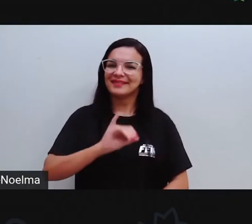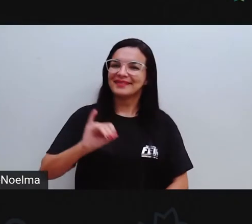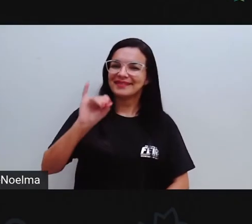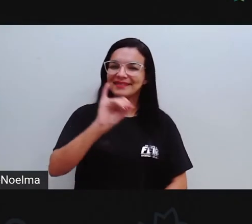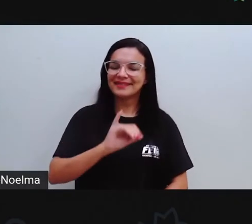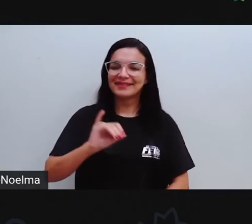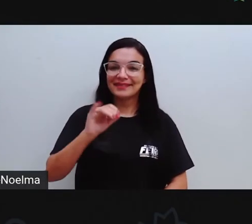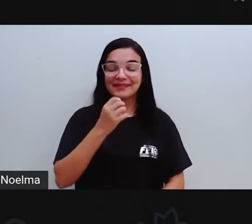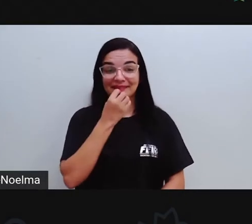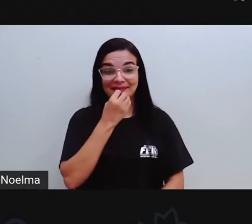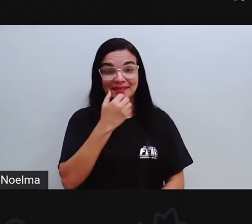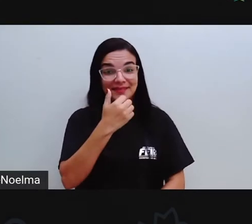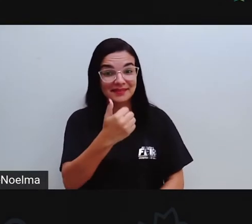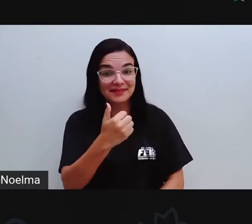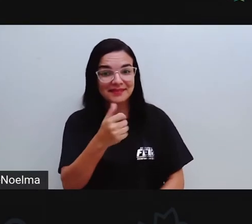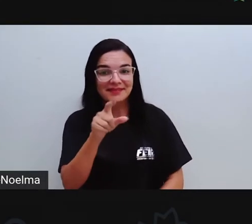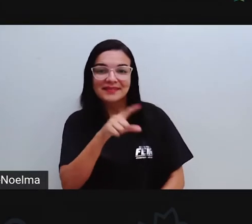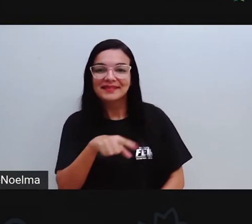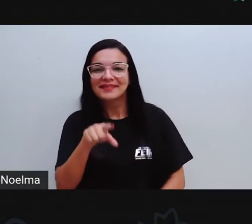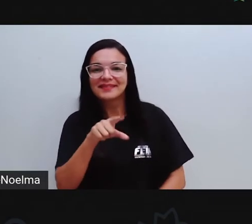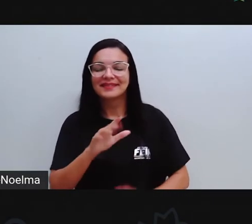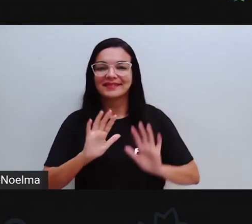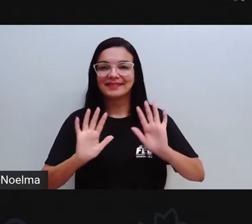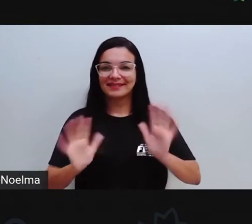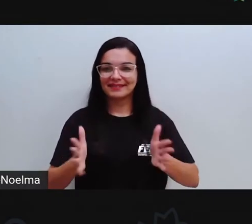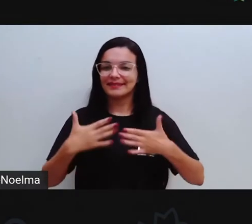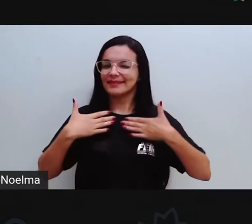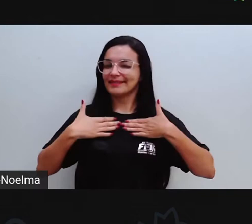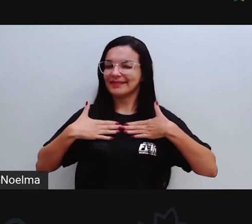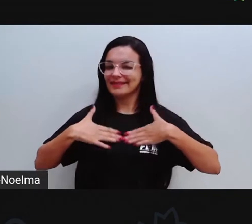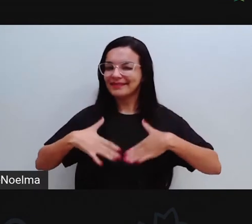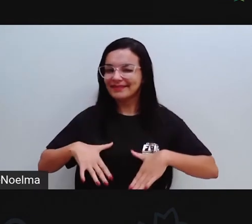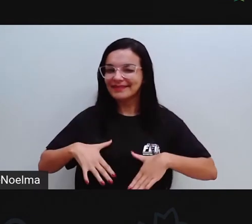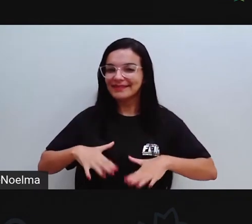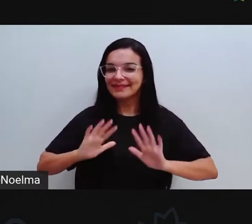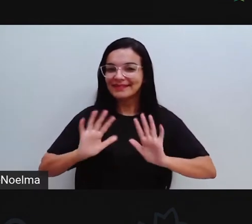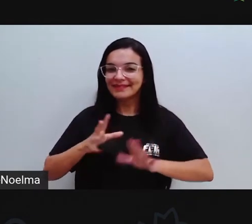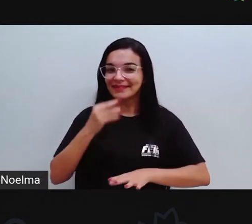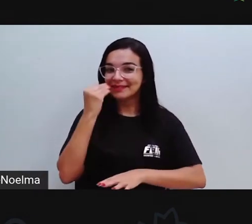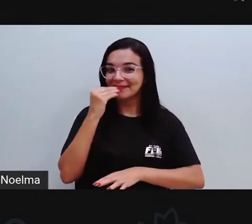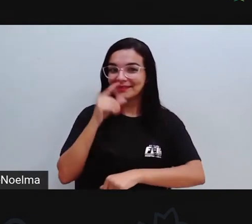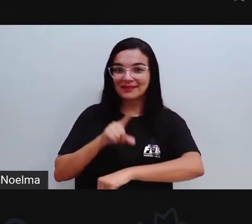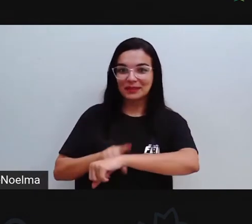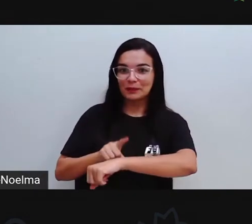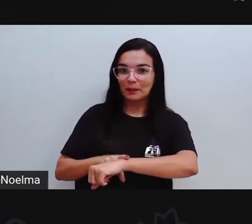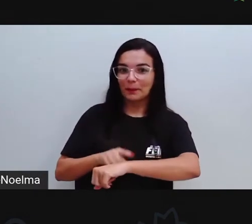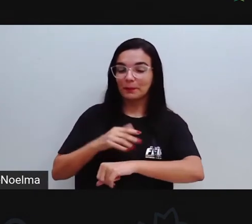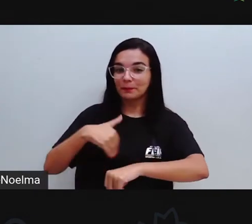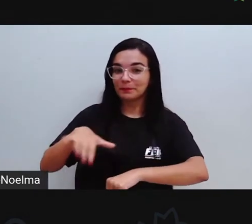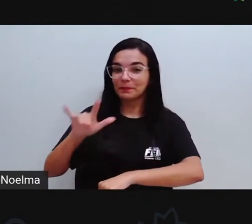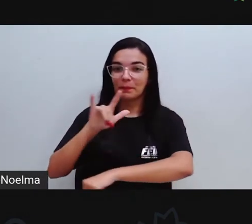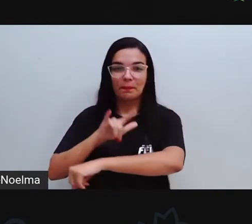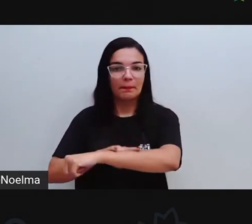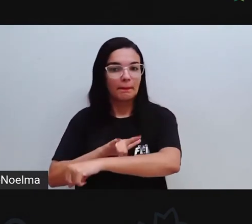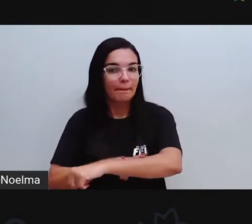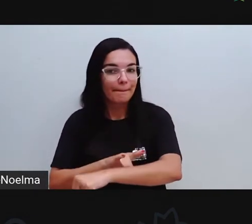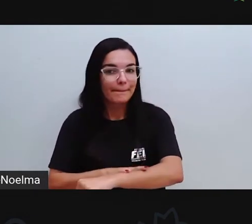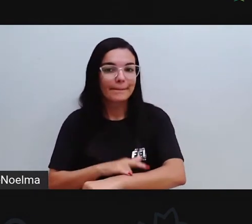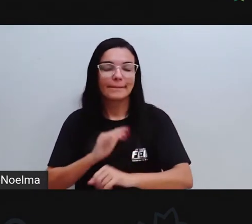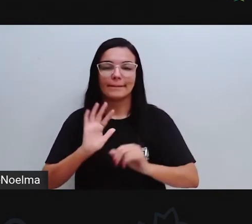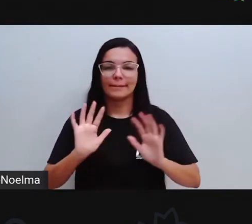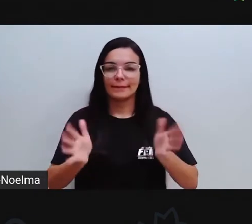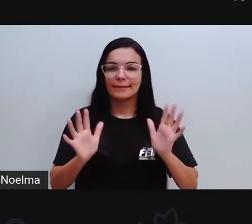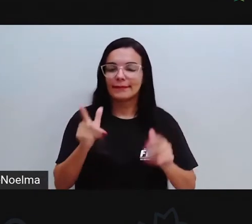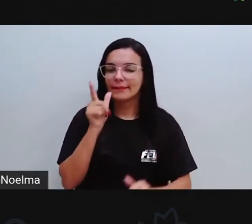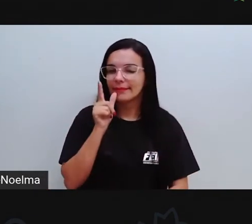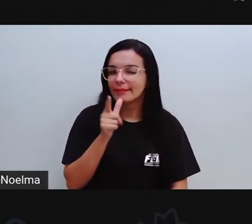Olá, meus amores! E aí, tudo bem com vocês? Descansados? Já aproveitaram para sair do banheiro,